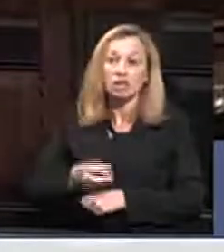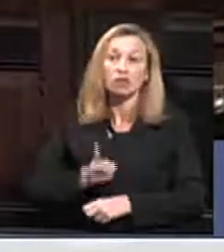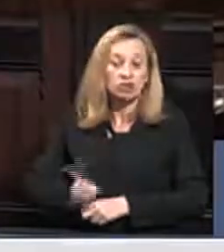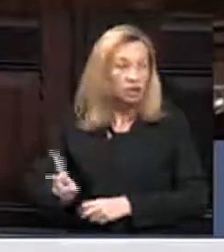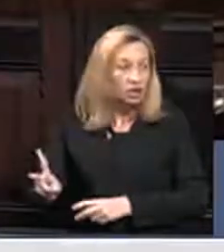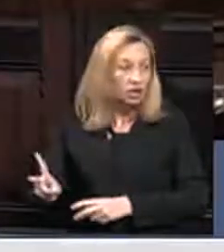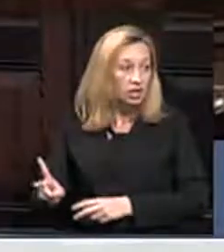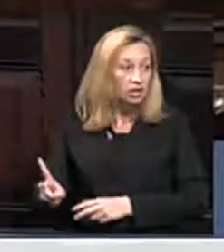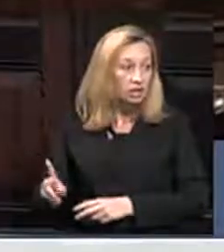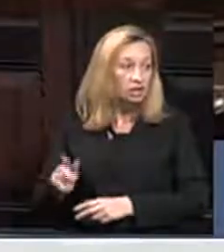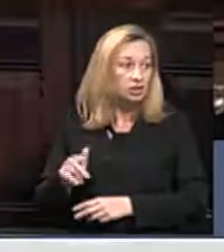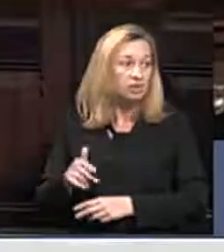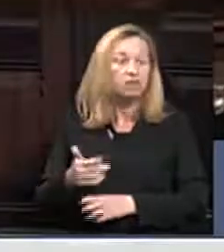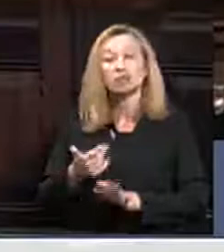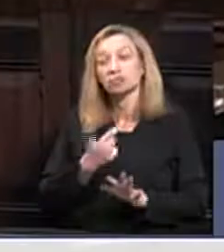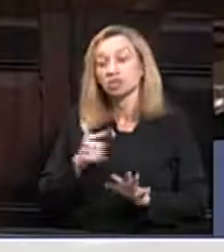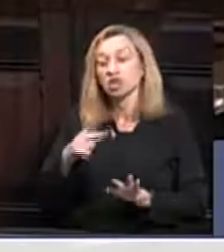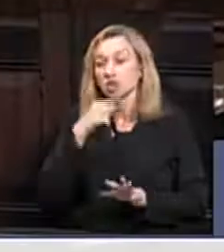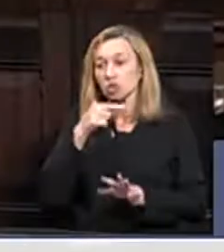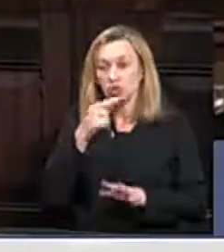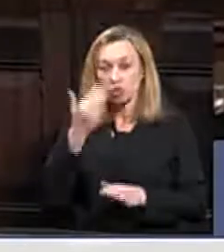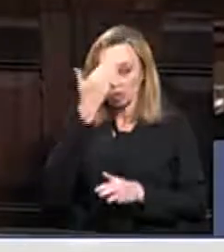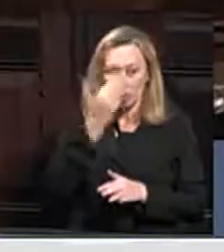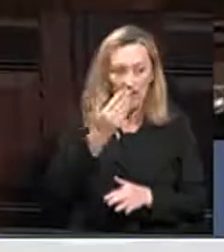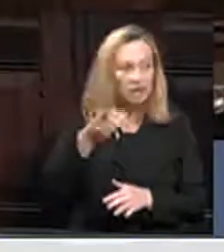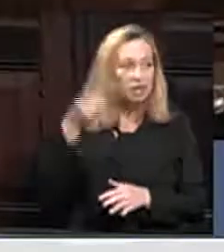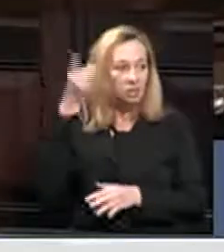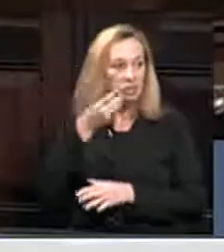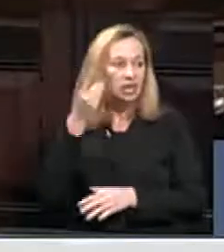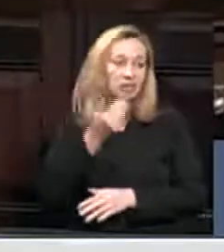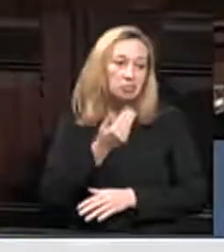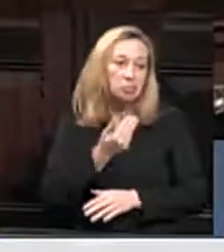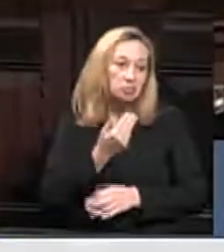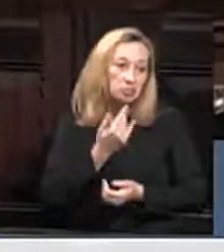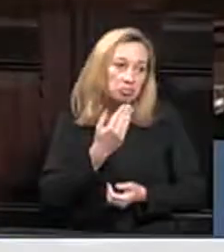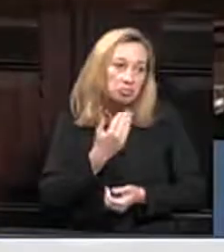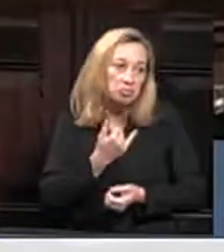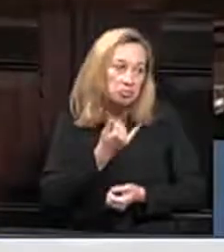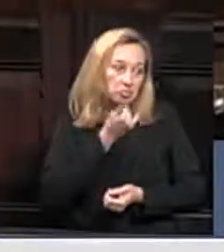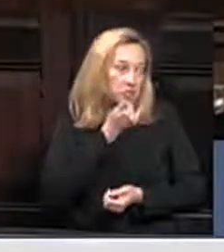dúvida sobre esses 2 assuntos. Obrigado, deputado Gênio, me perdoe por ter ultrapassado o tempo.